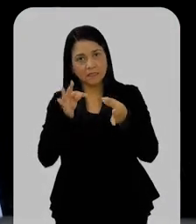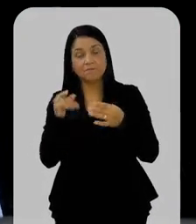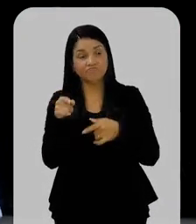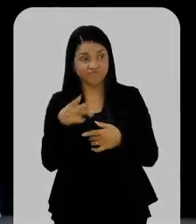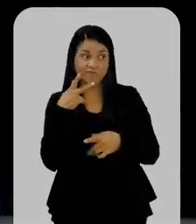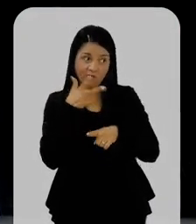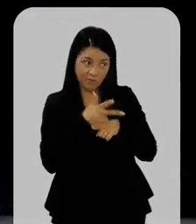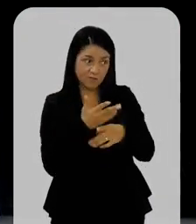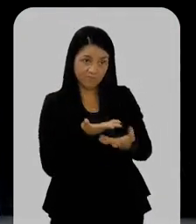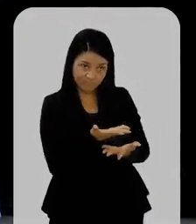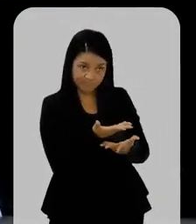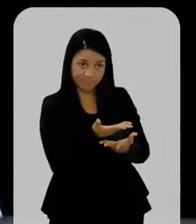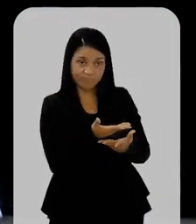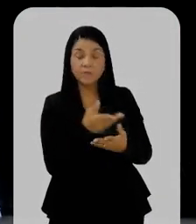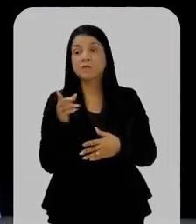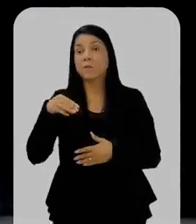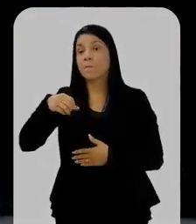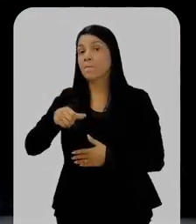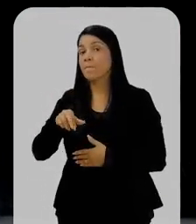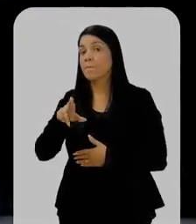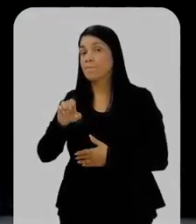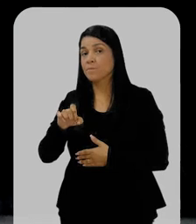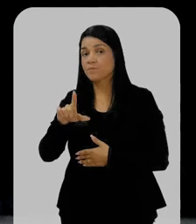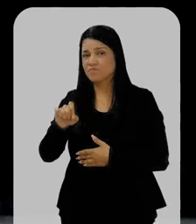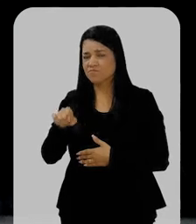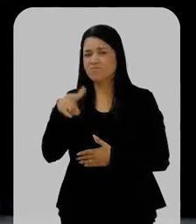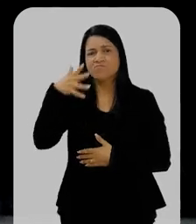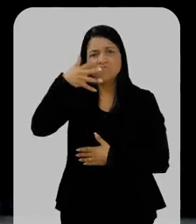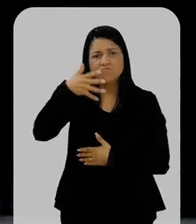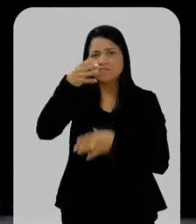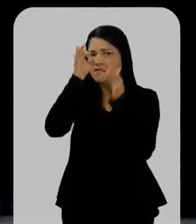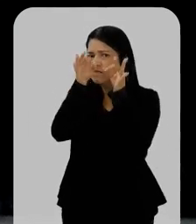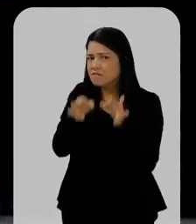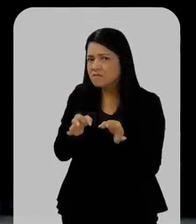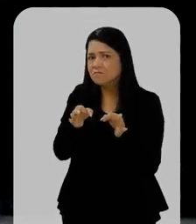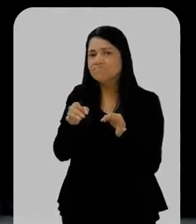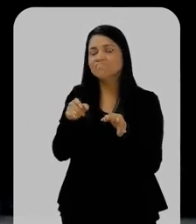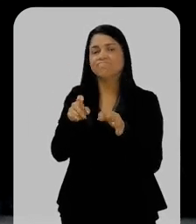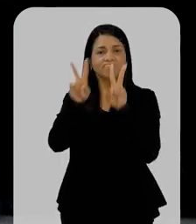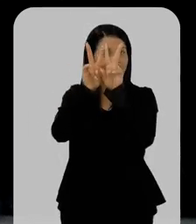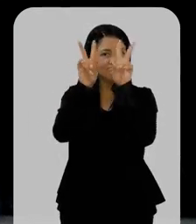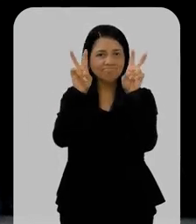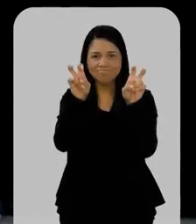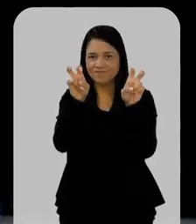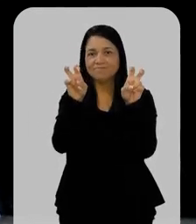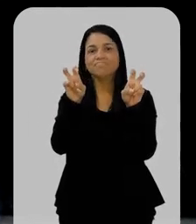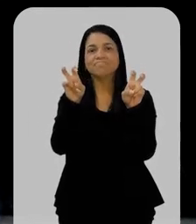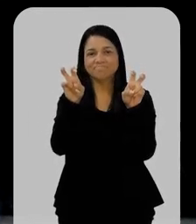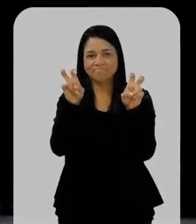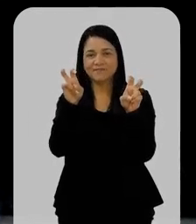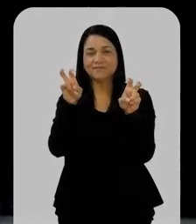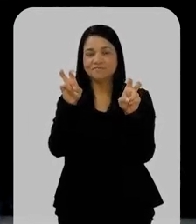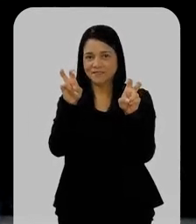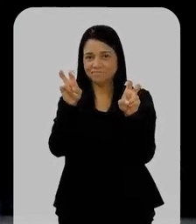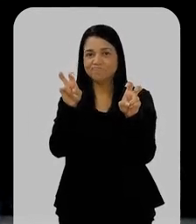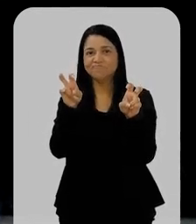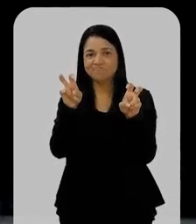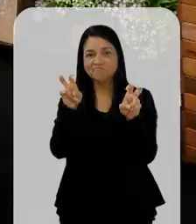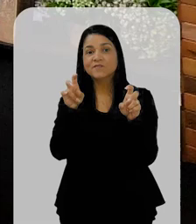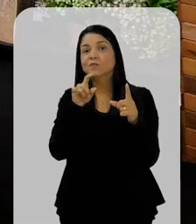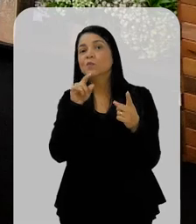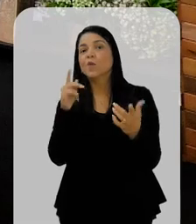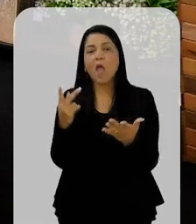Está aí o vídeo. Marcelo, tua fala, ela é muito certeira no que diz respeito a essa previsibilidade do